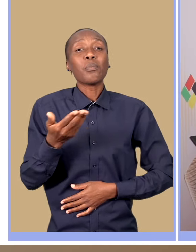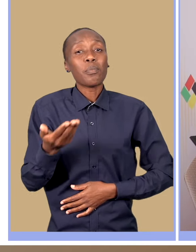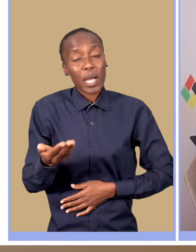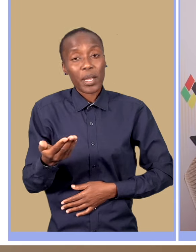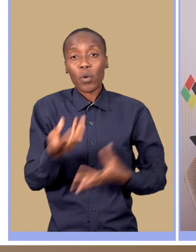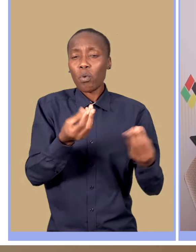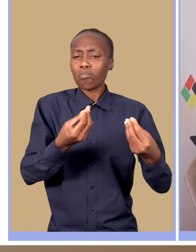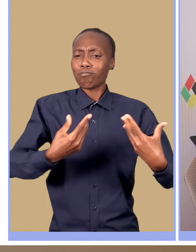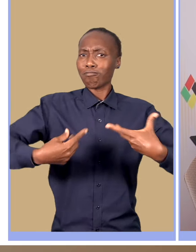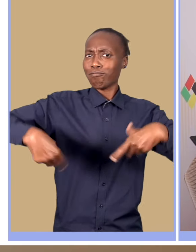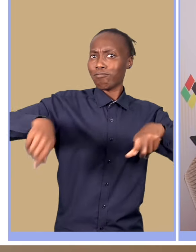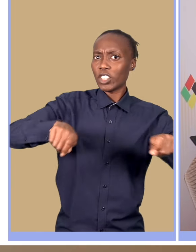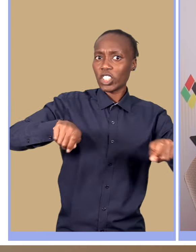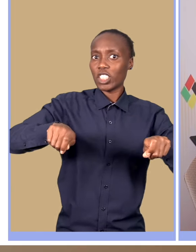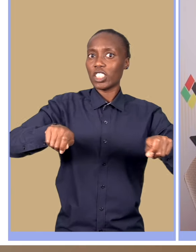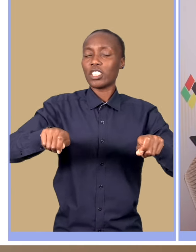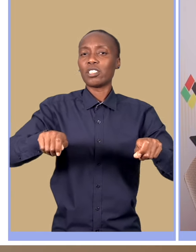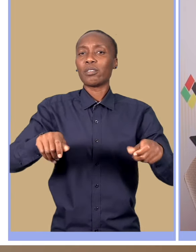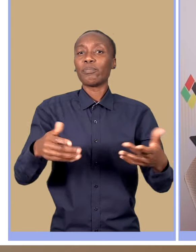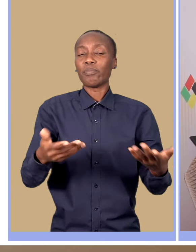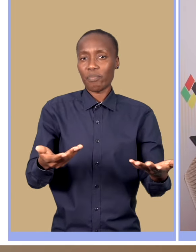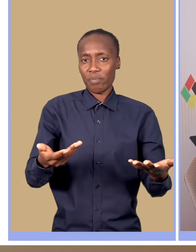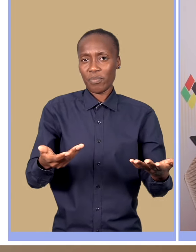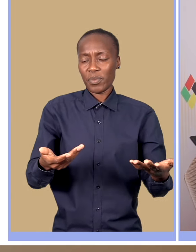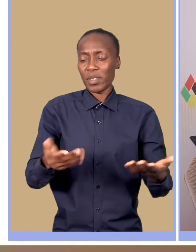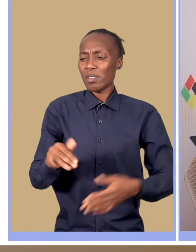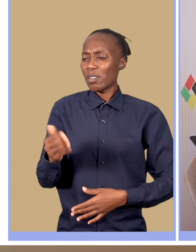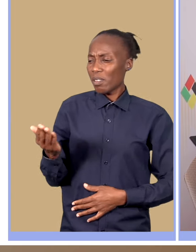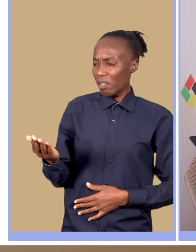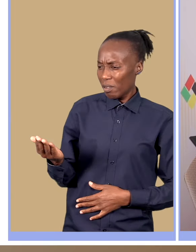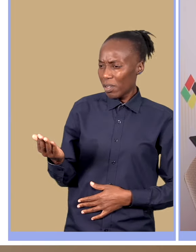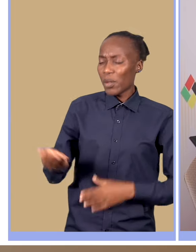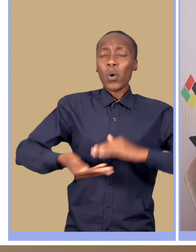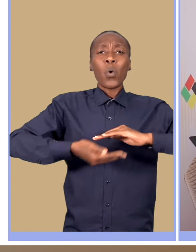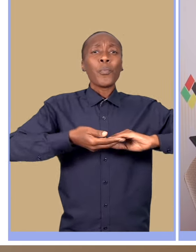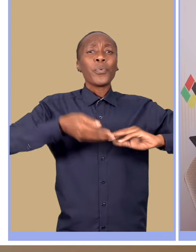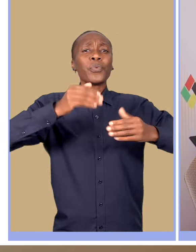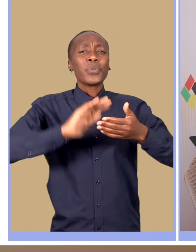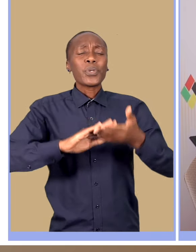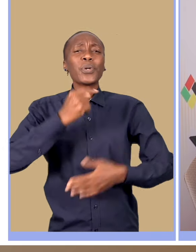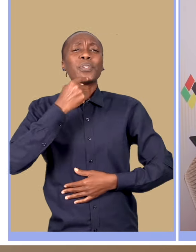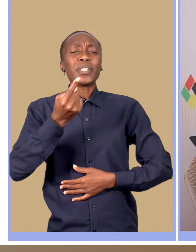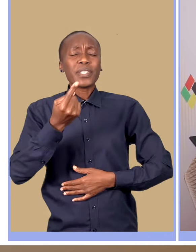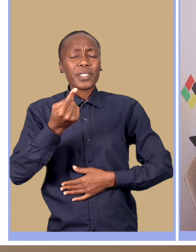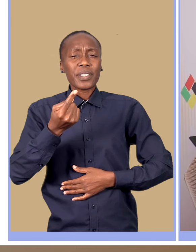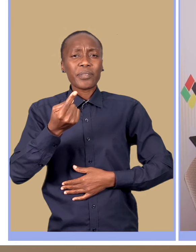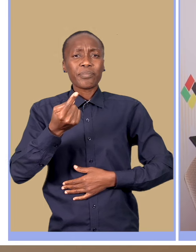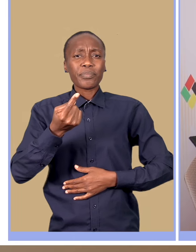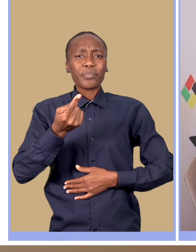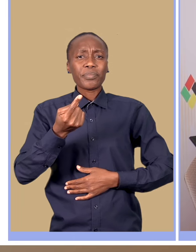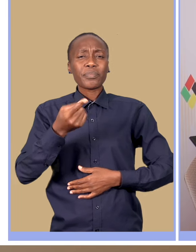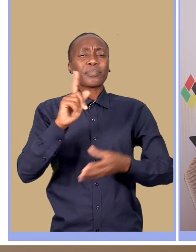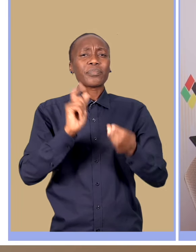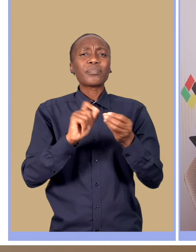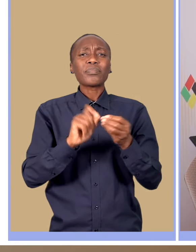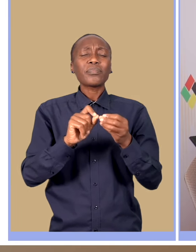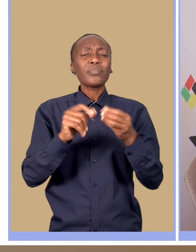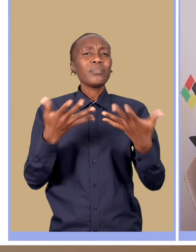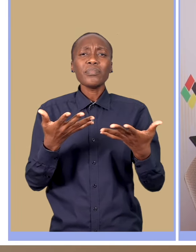mas muitas vezes para poder gerir esses debates os que eventos o professor acaba de mencionar, muitas